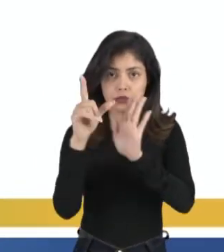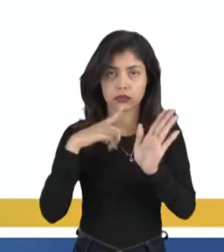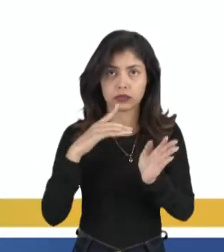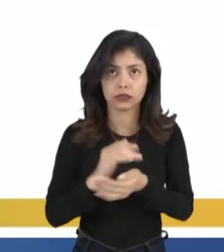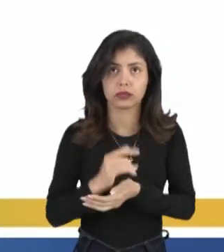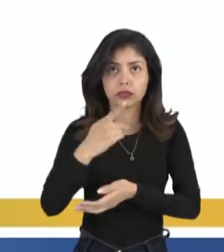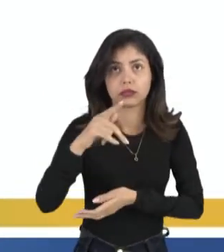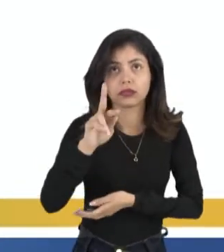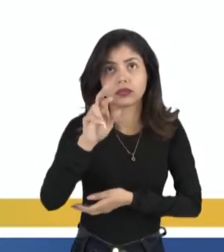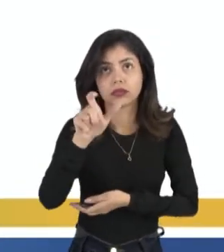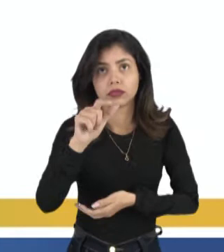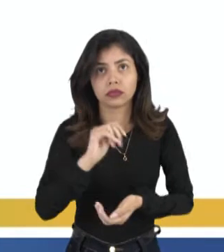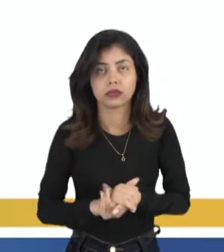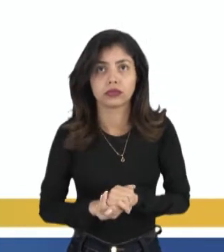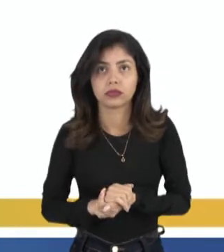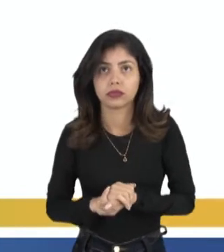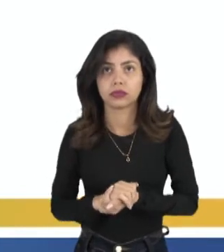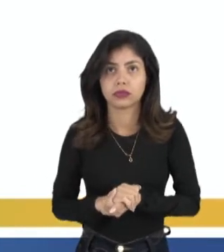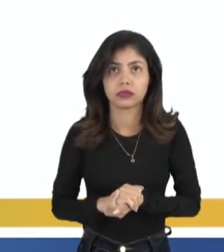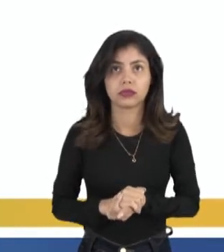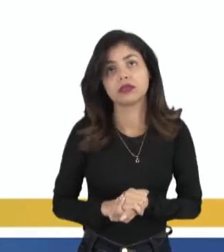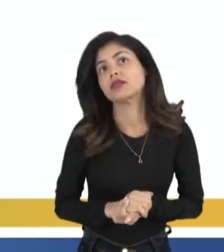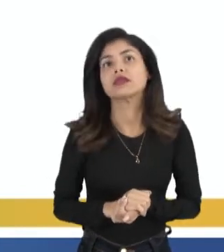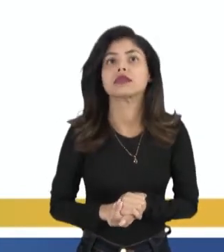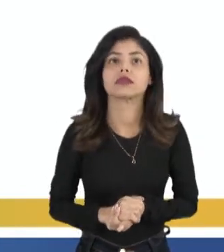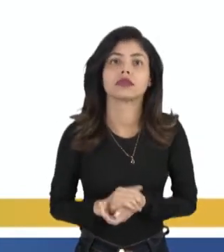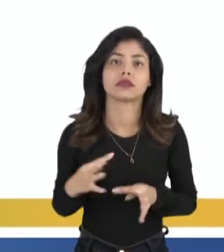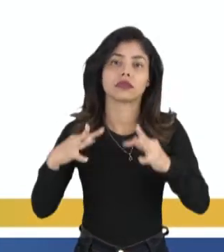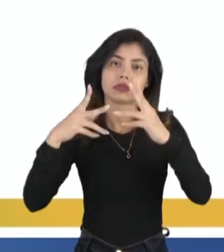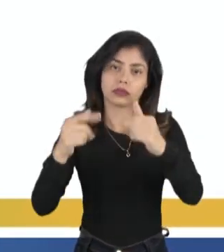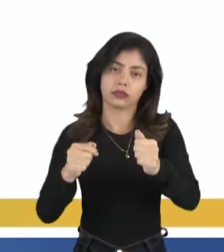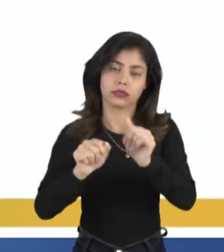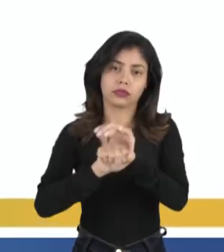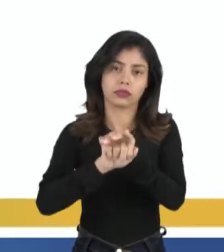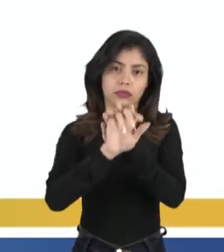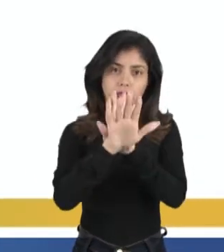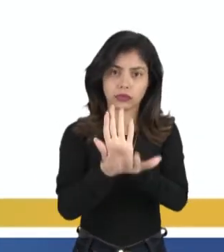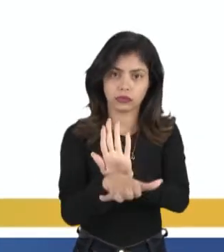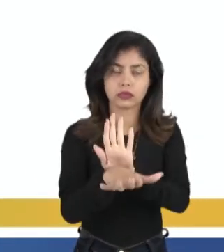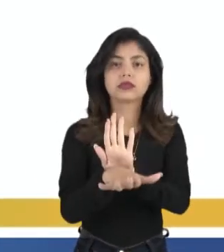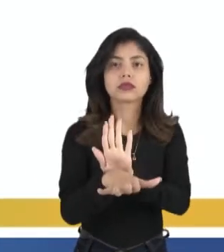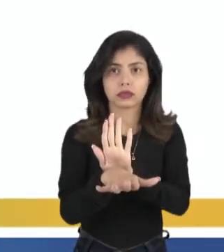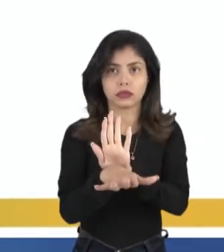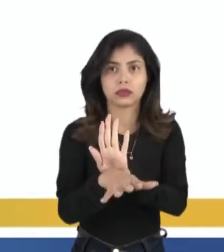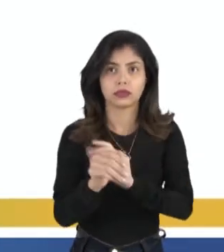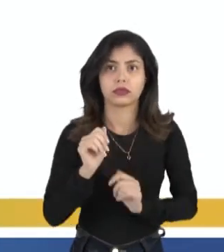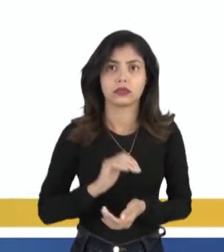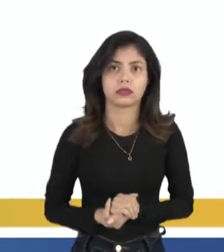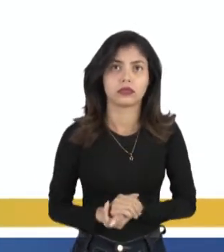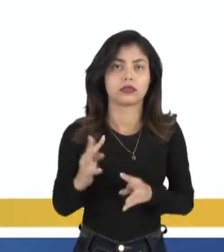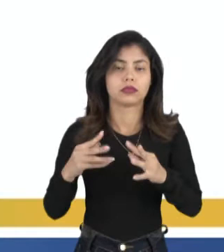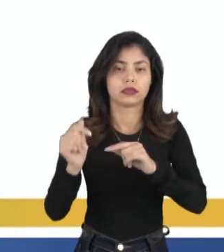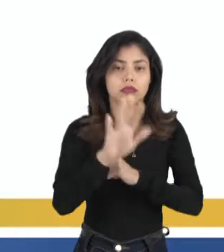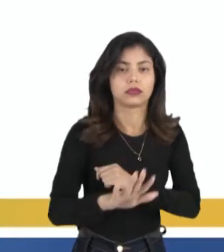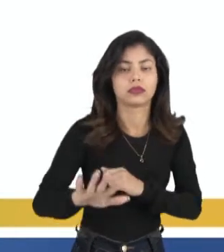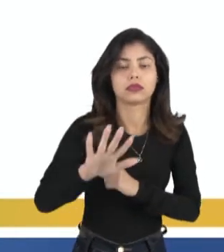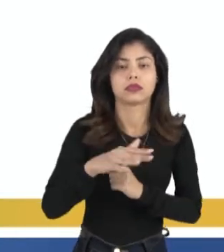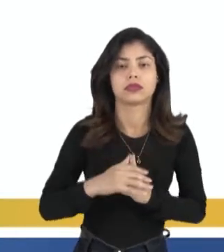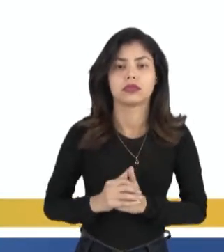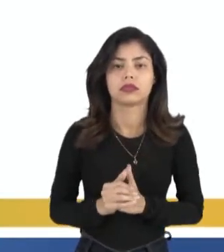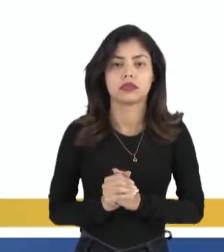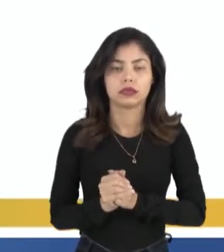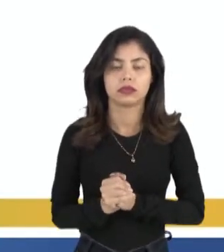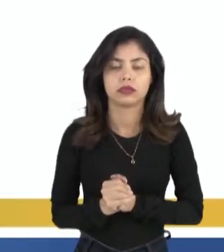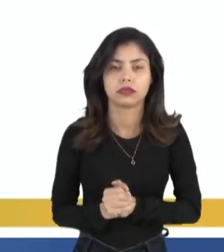eclipse parcial. E no momento que ela está aqui totalmente na sombra, coberta aqui, nós temos o eclipse total. E aí depois